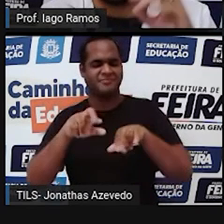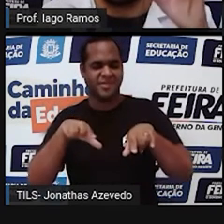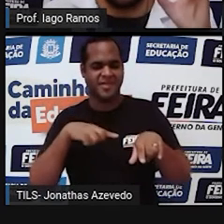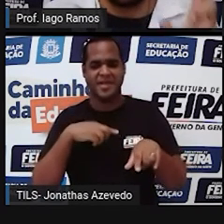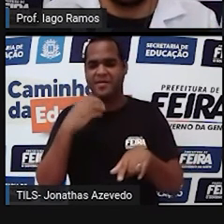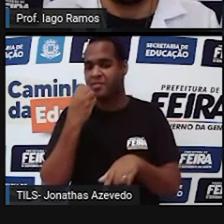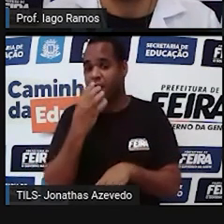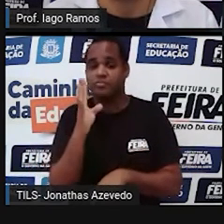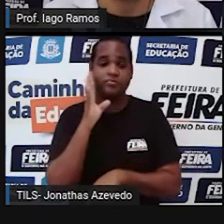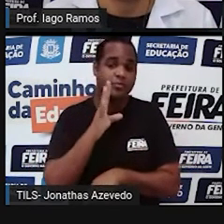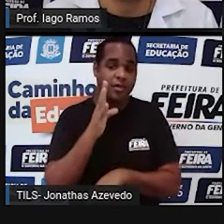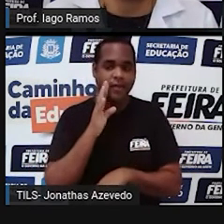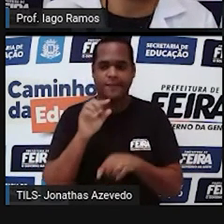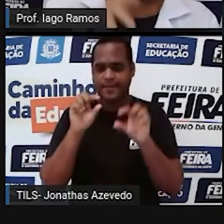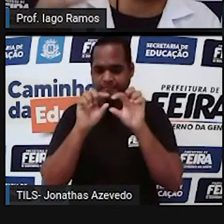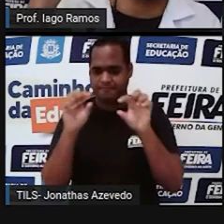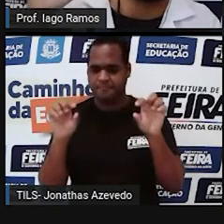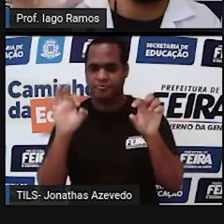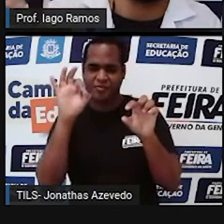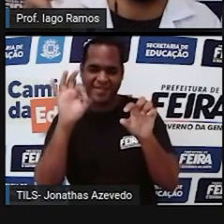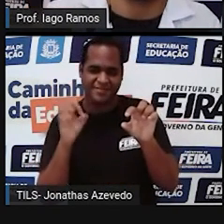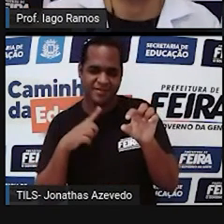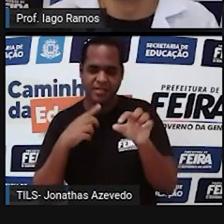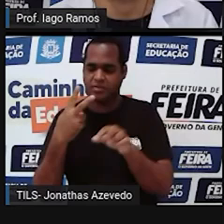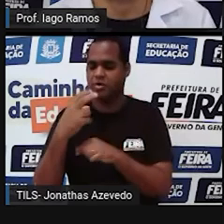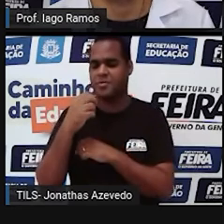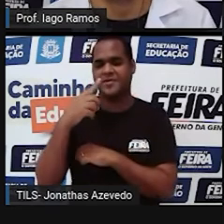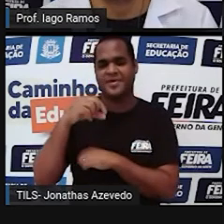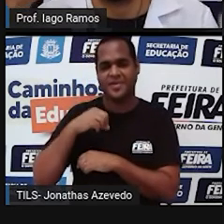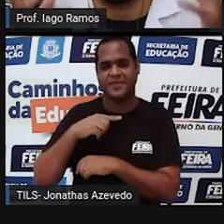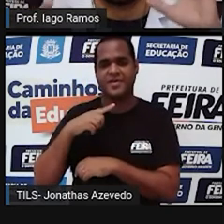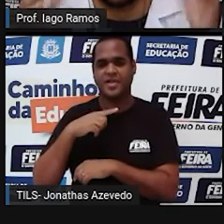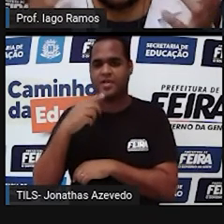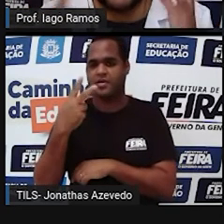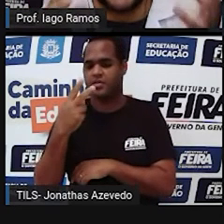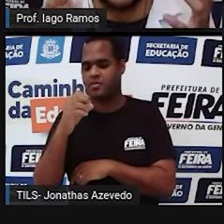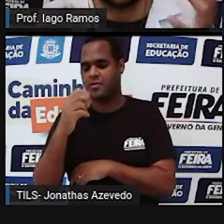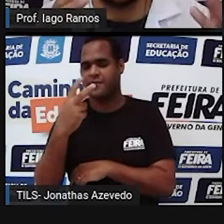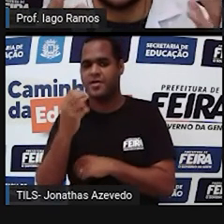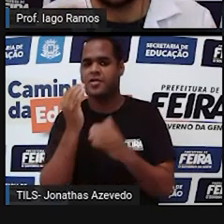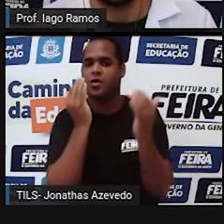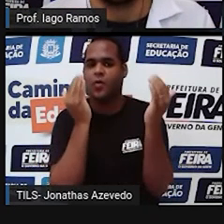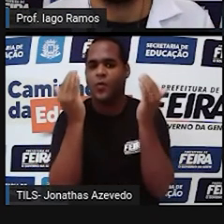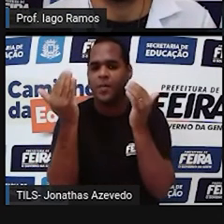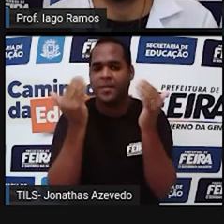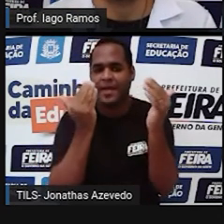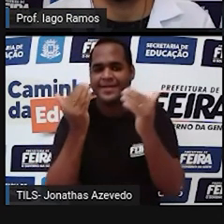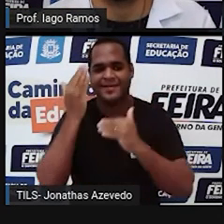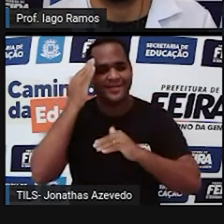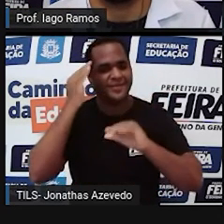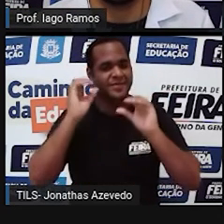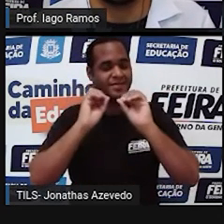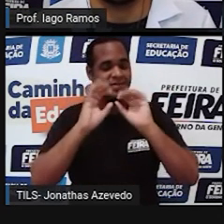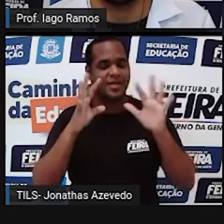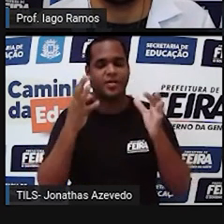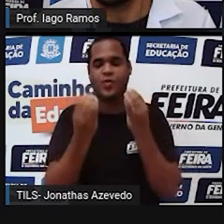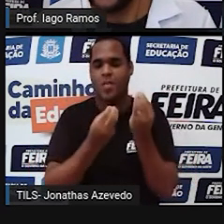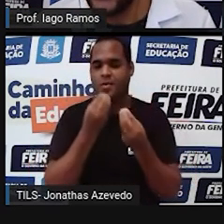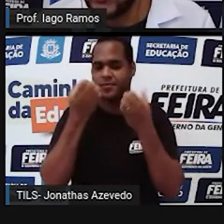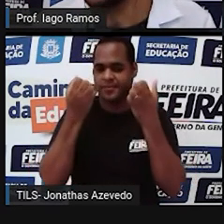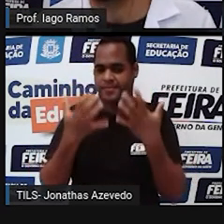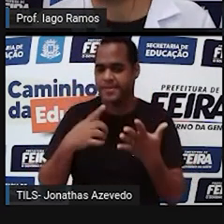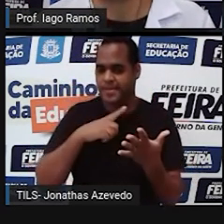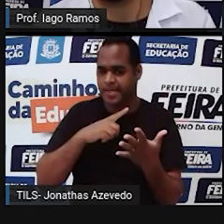olhar, ver qual é a porcentagem de 2019, ver qual é a de 2020, para a gente comparar e entender aí como é que estava funcionando